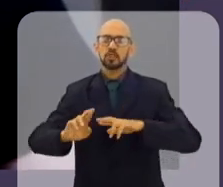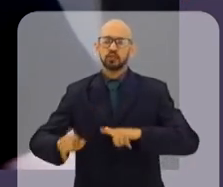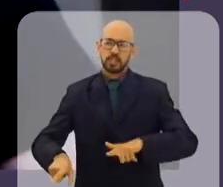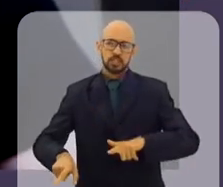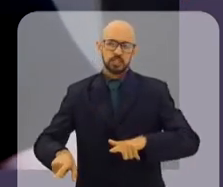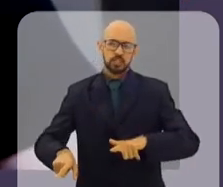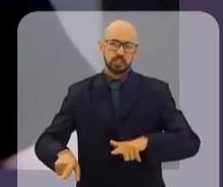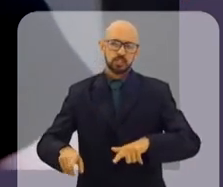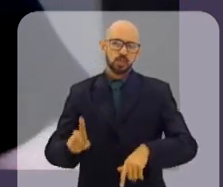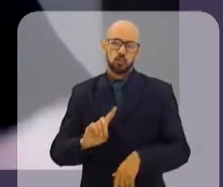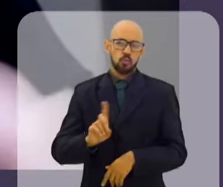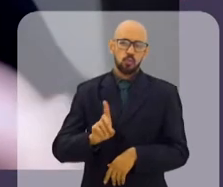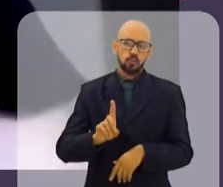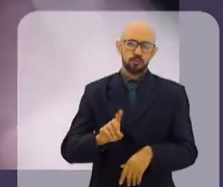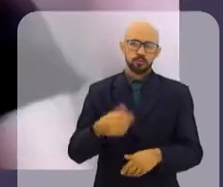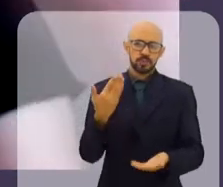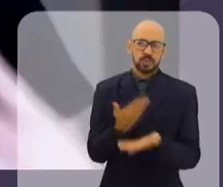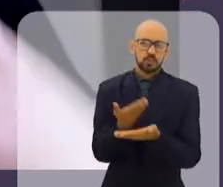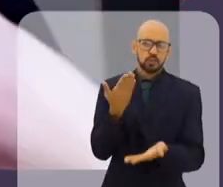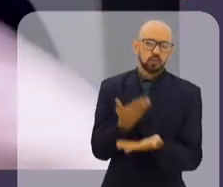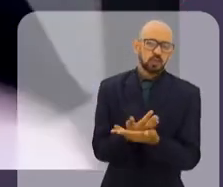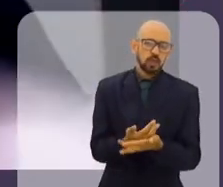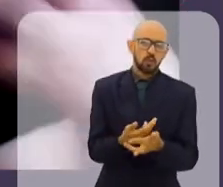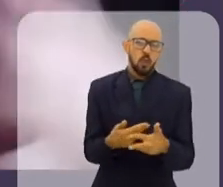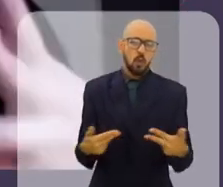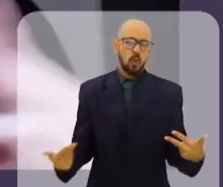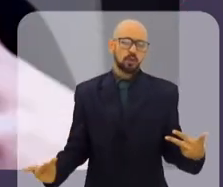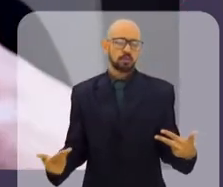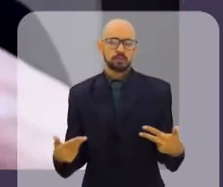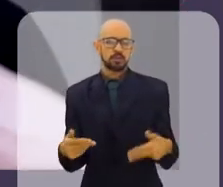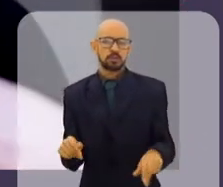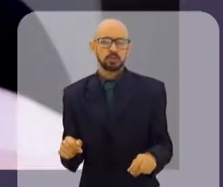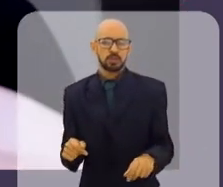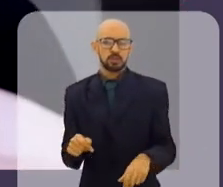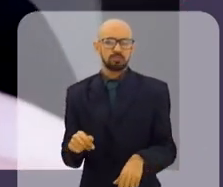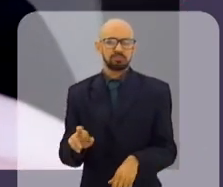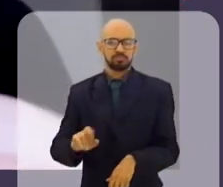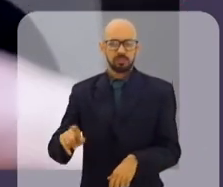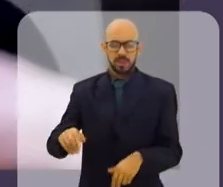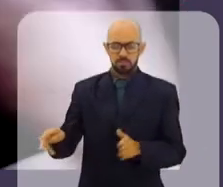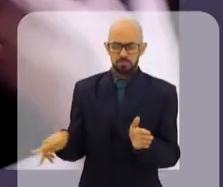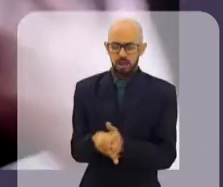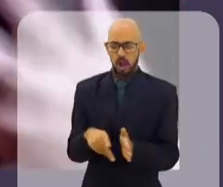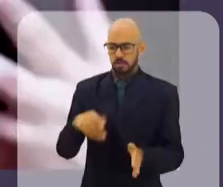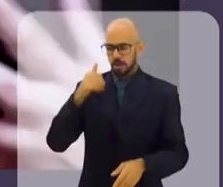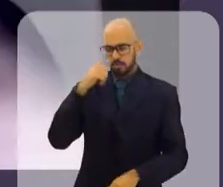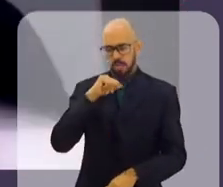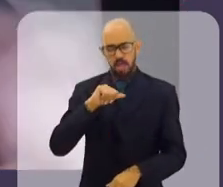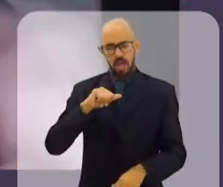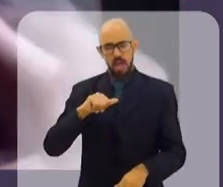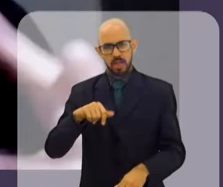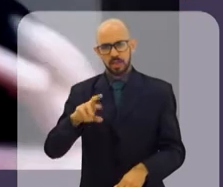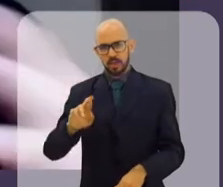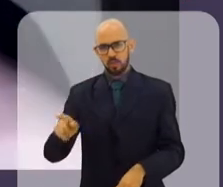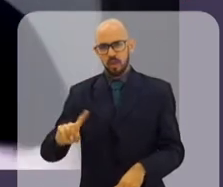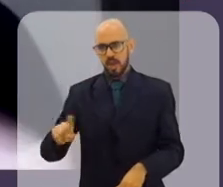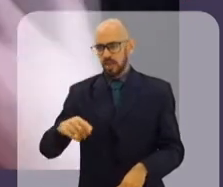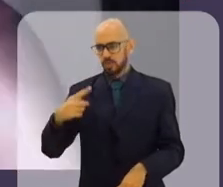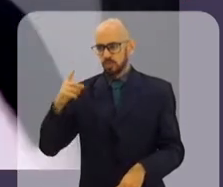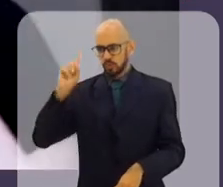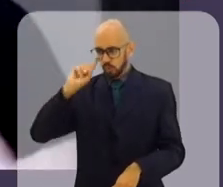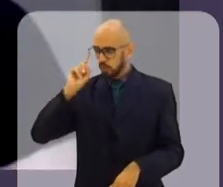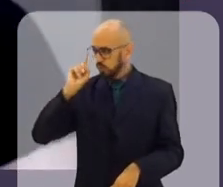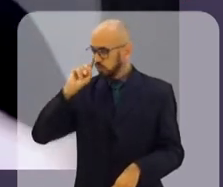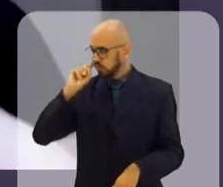não te pertence e que está estudando coisas e debatendo coisas a qual não te pertence, que não está ali no seu dia a dia, não está ali no seu cotidiano, e